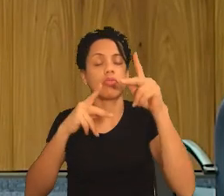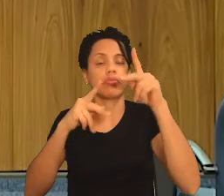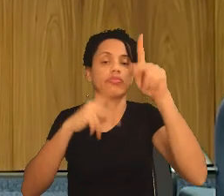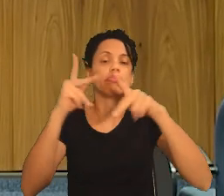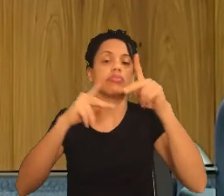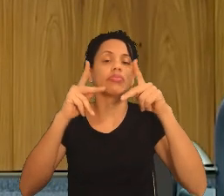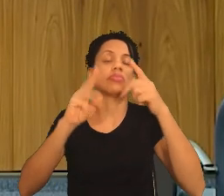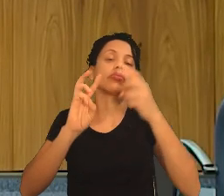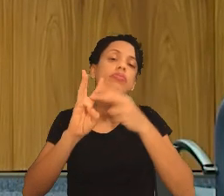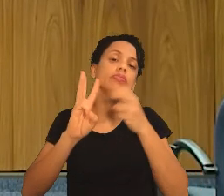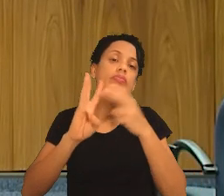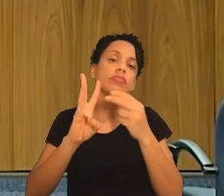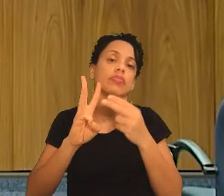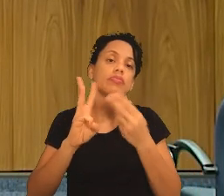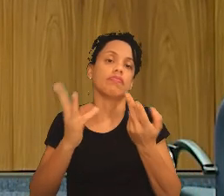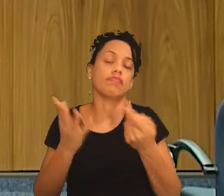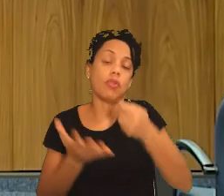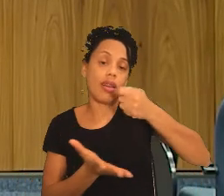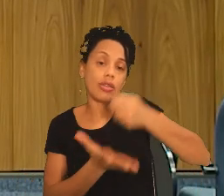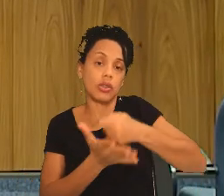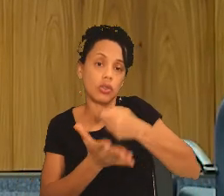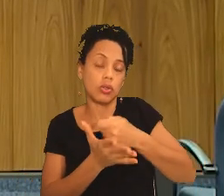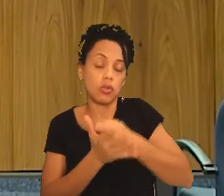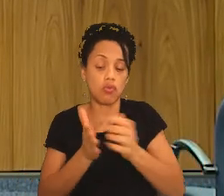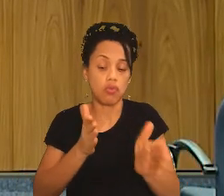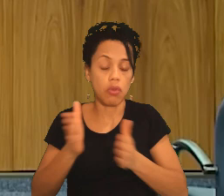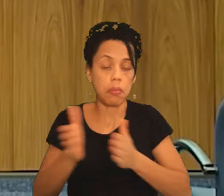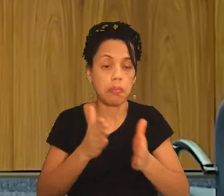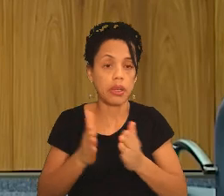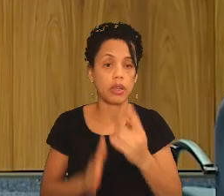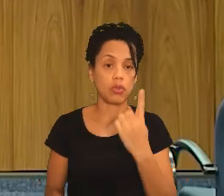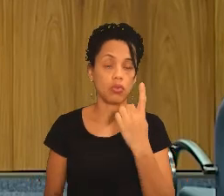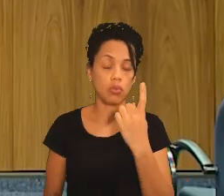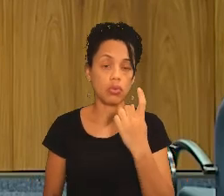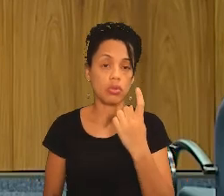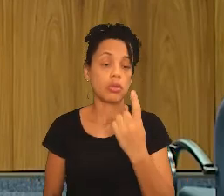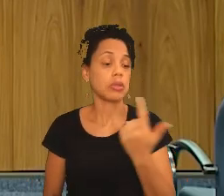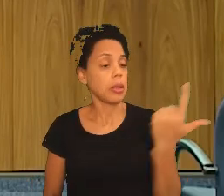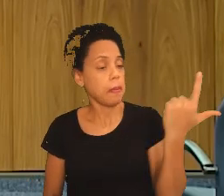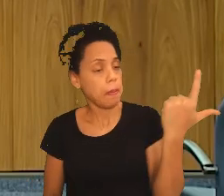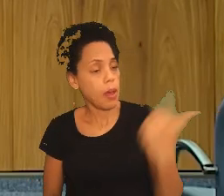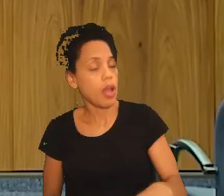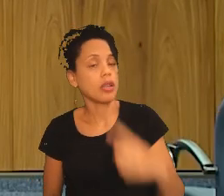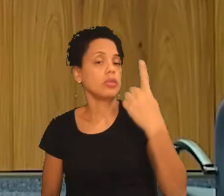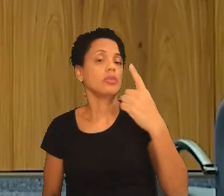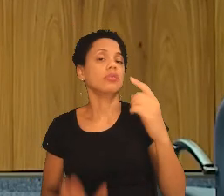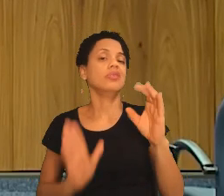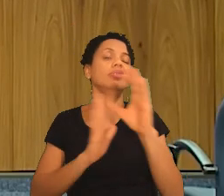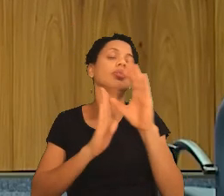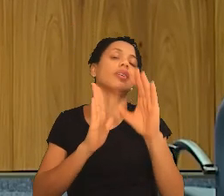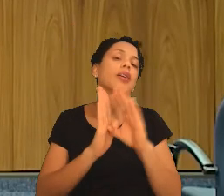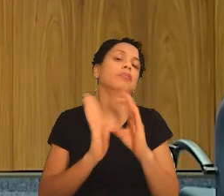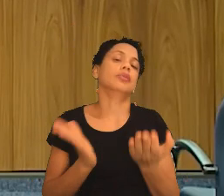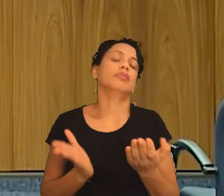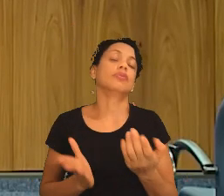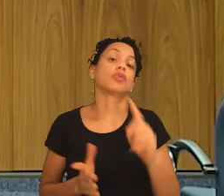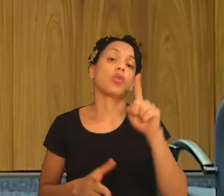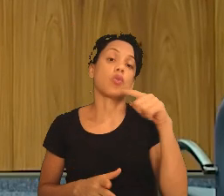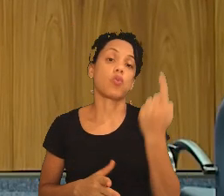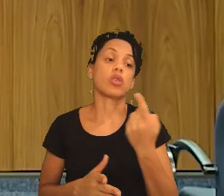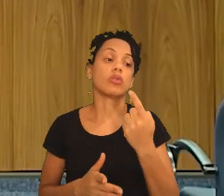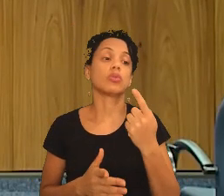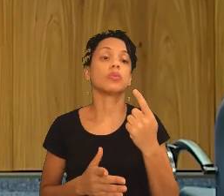aí na discussão das violações dos direitos dos povos indígenas os ataques aos povos indígenas,